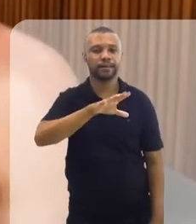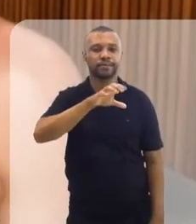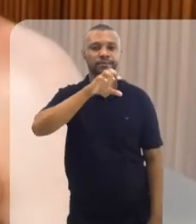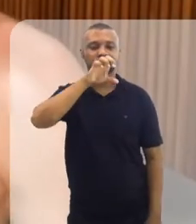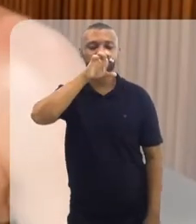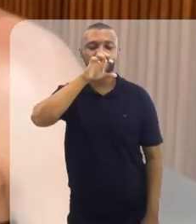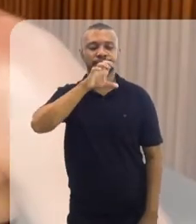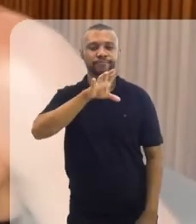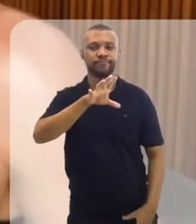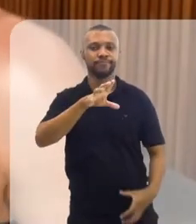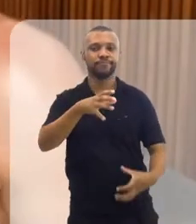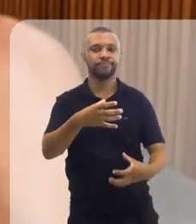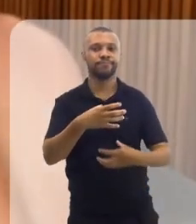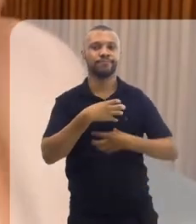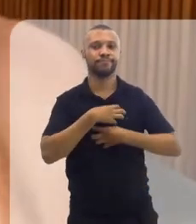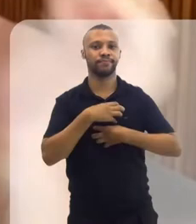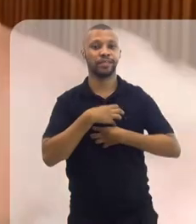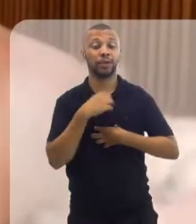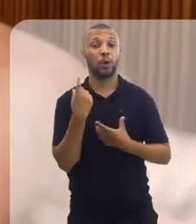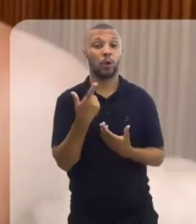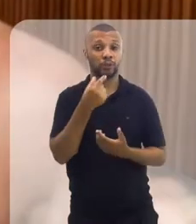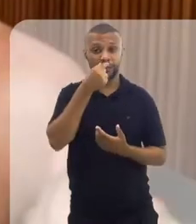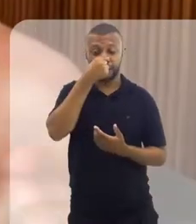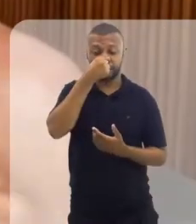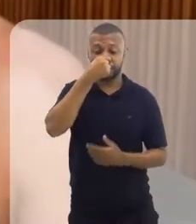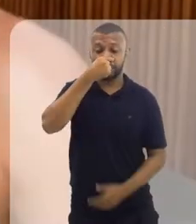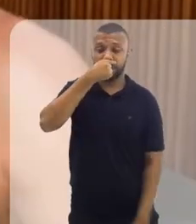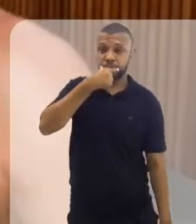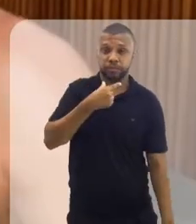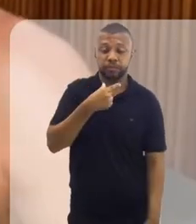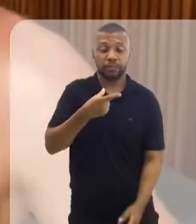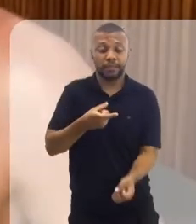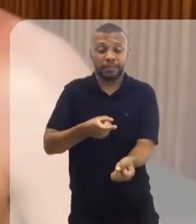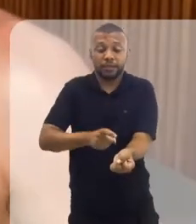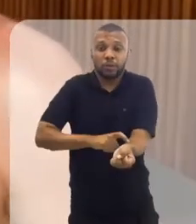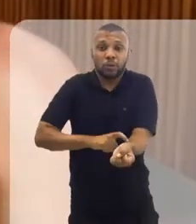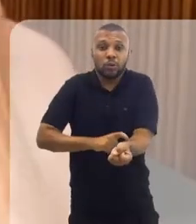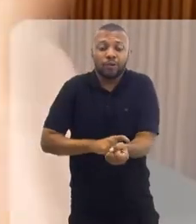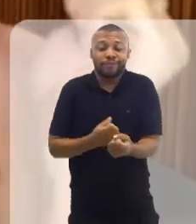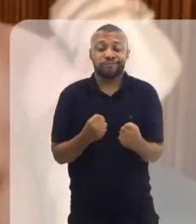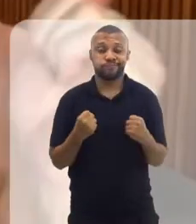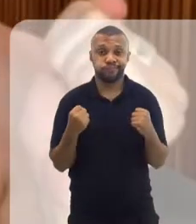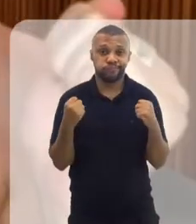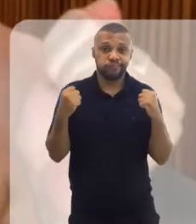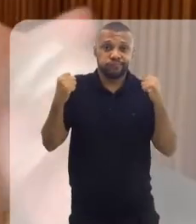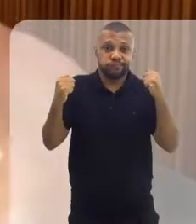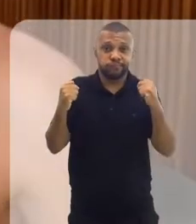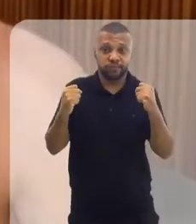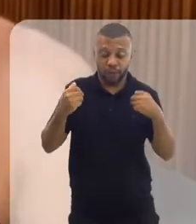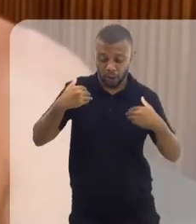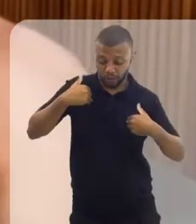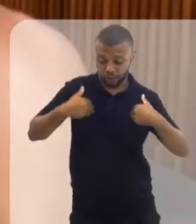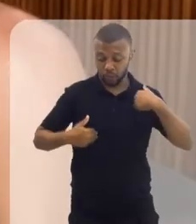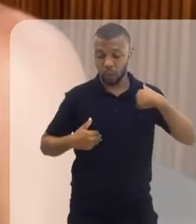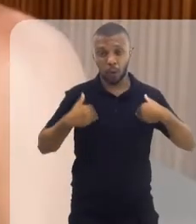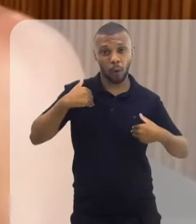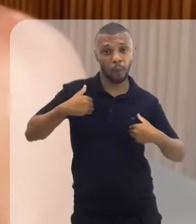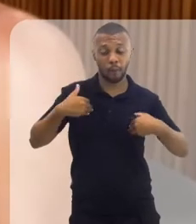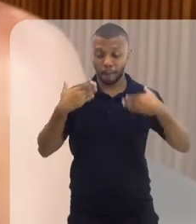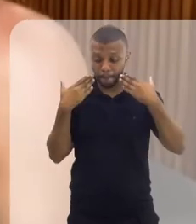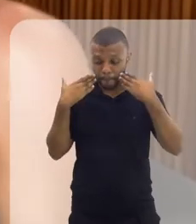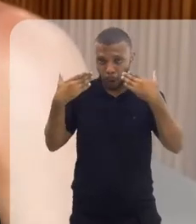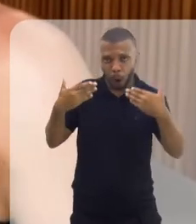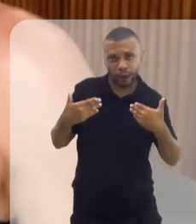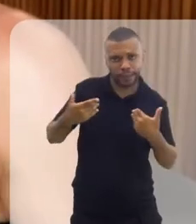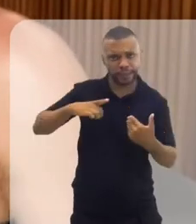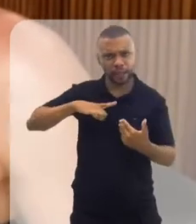que ou o seu nariz começa a escorrer, que muita gente, quando começa a ficar nervoso, sente isso, né? Eu acho que o corpo mostra para a